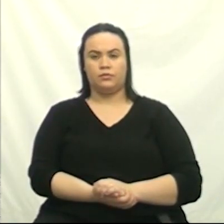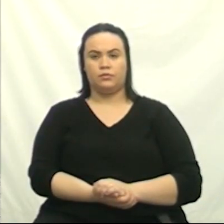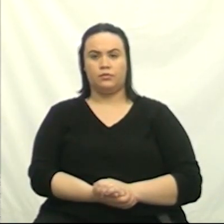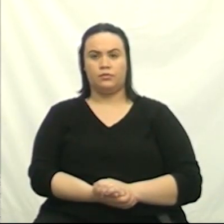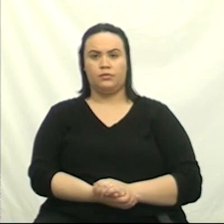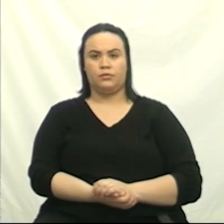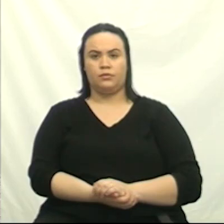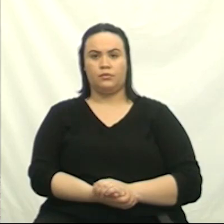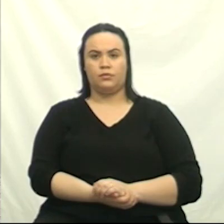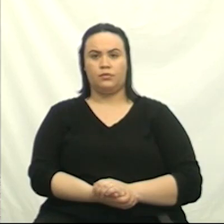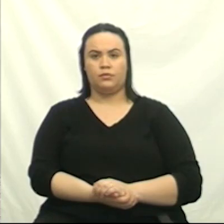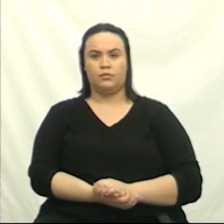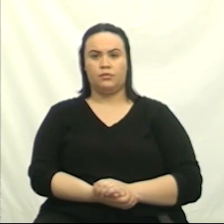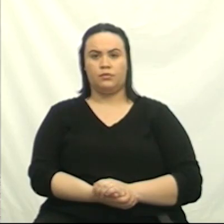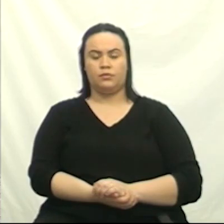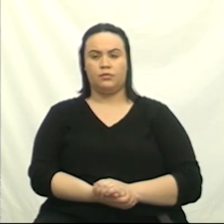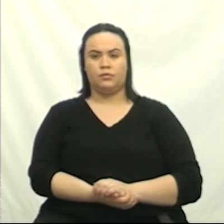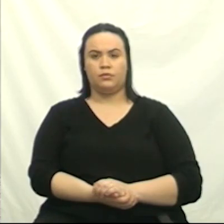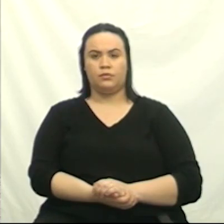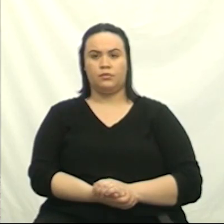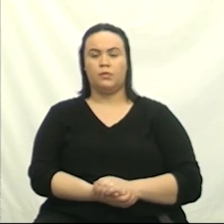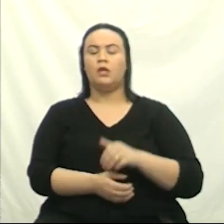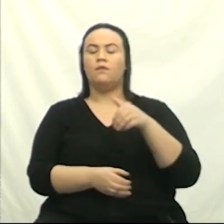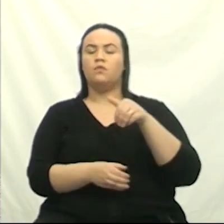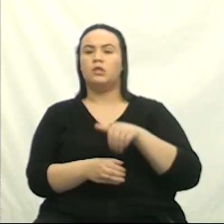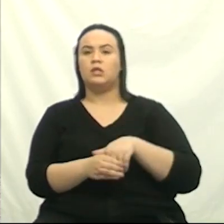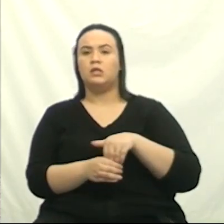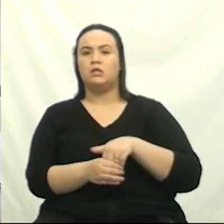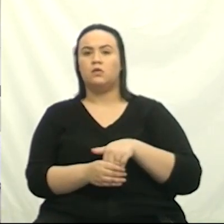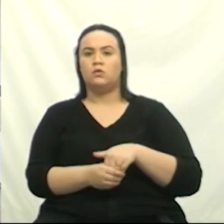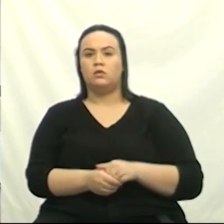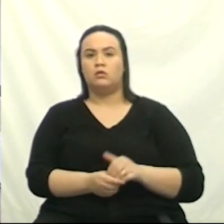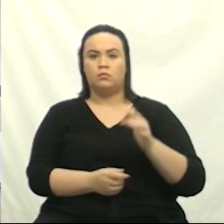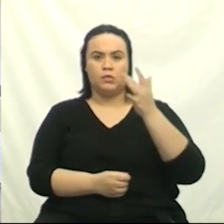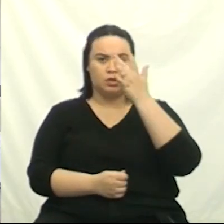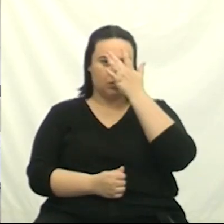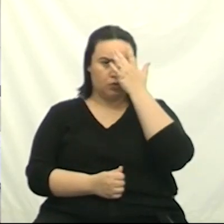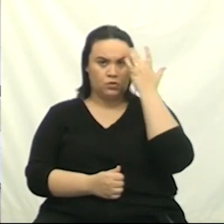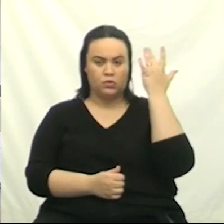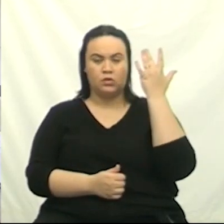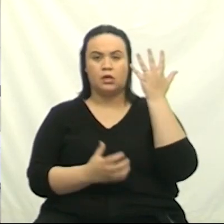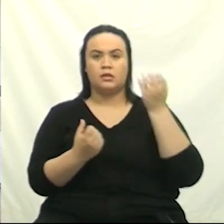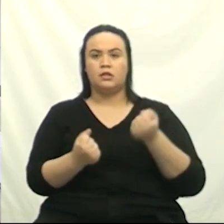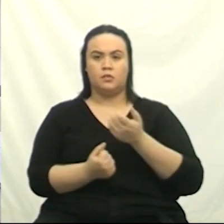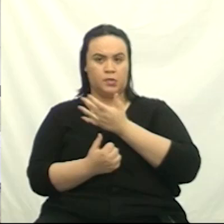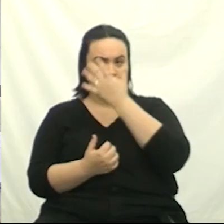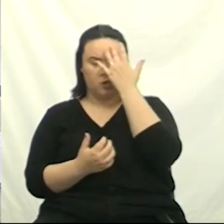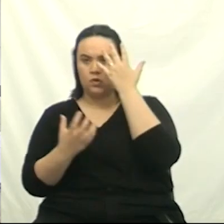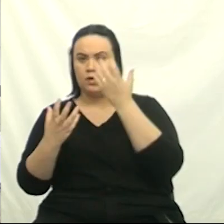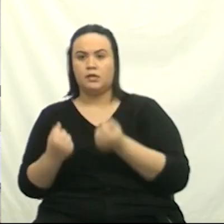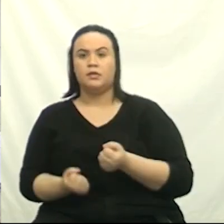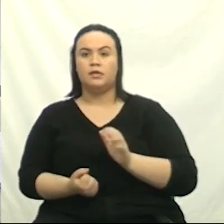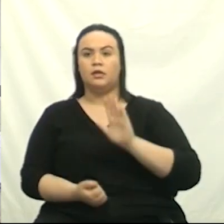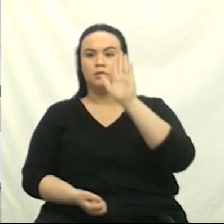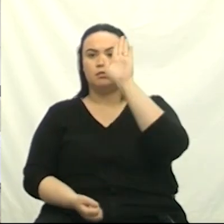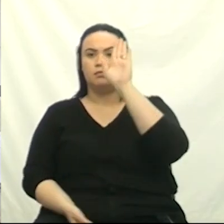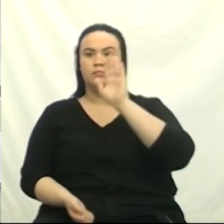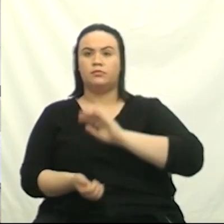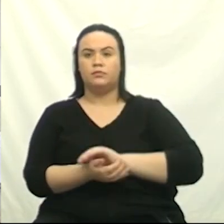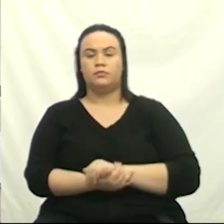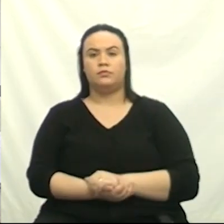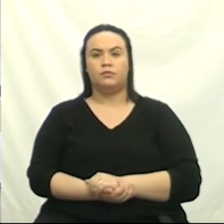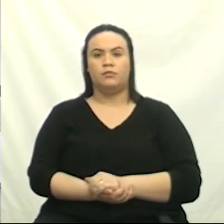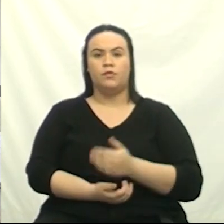pedido na ordem do dia está em votação os favoráveis permaneçam como estão os contrários se manifestem